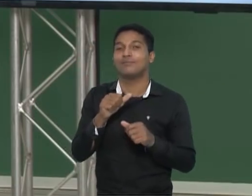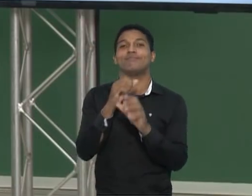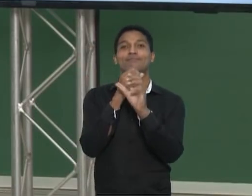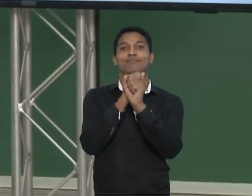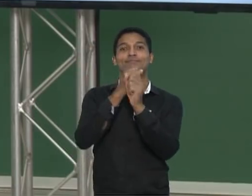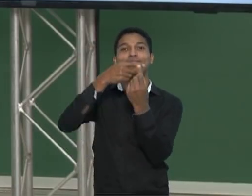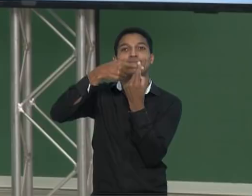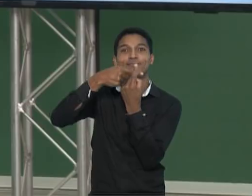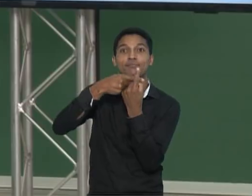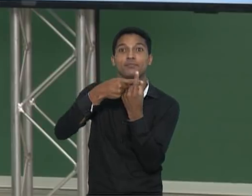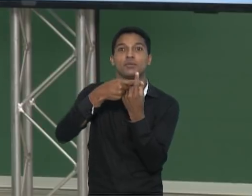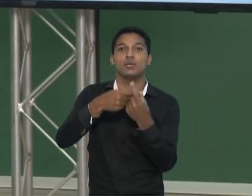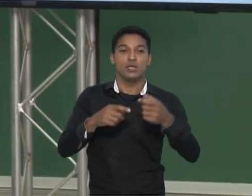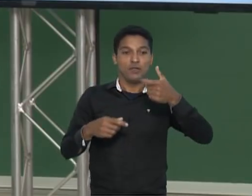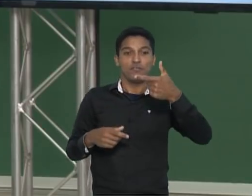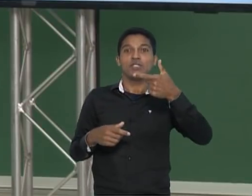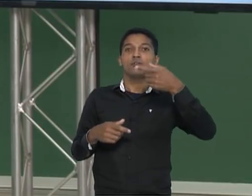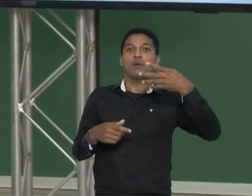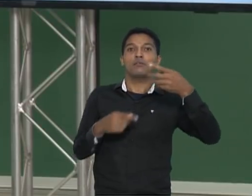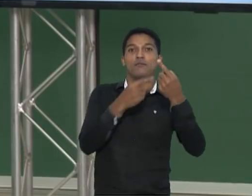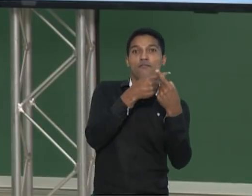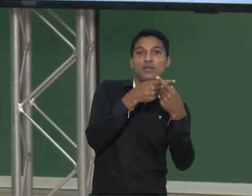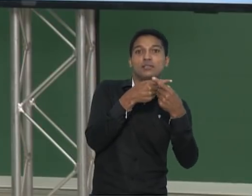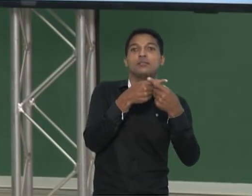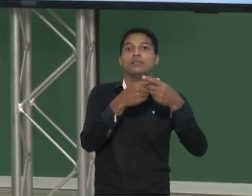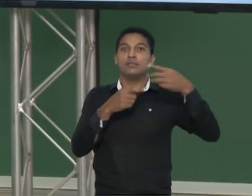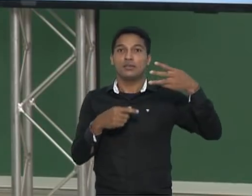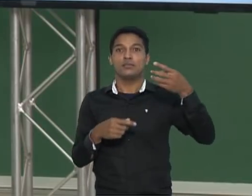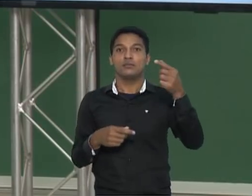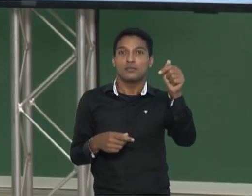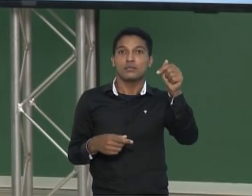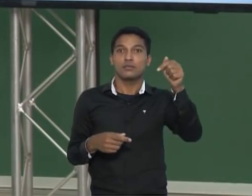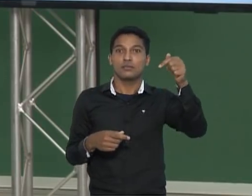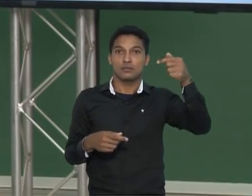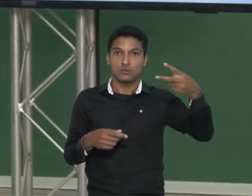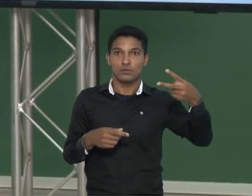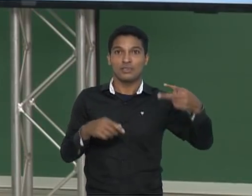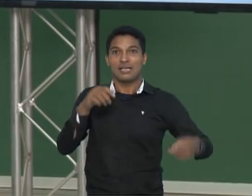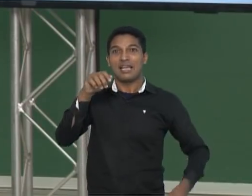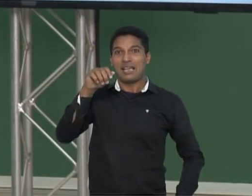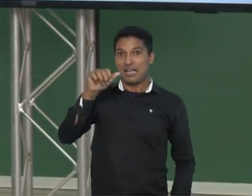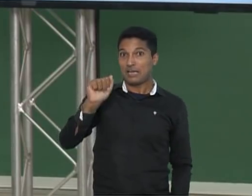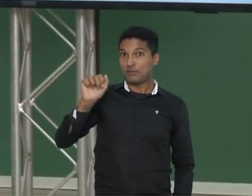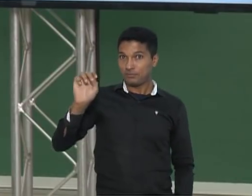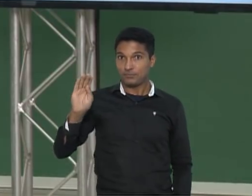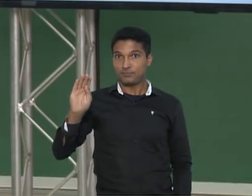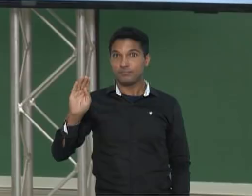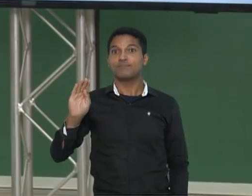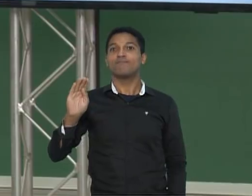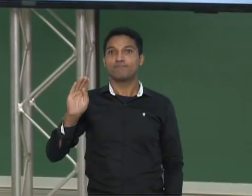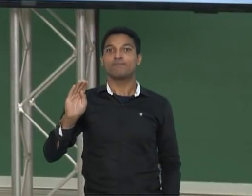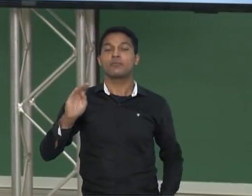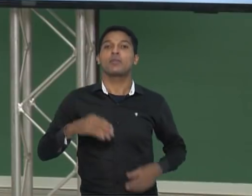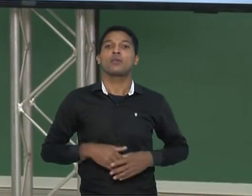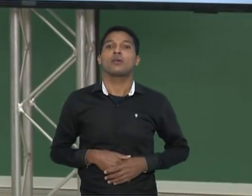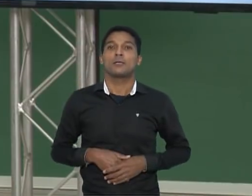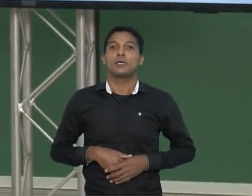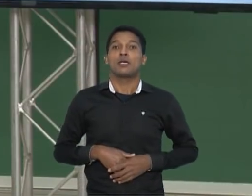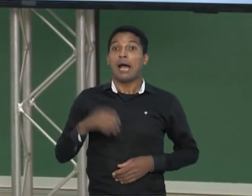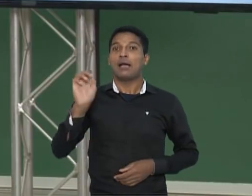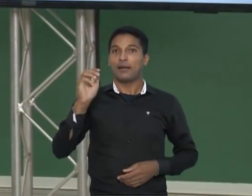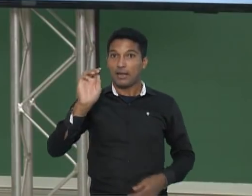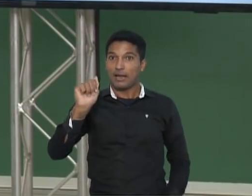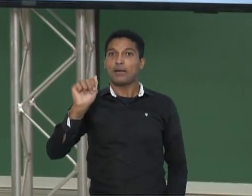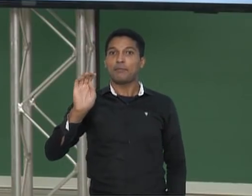positivo. 24 vezes 3, 72, AB à quarta. E o último termo também foi multiplicado por todos